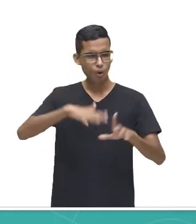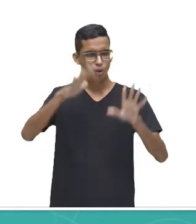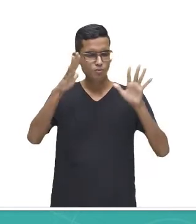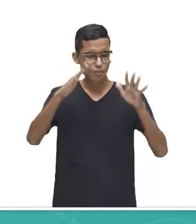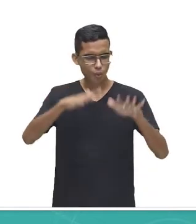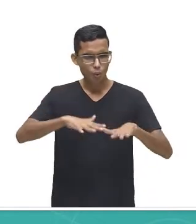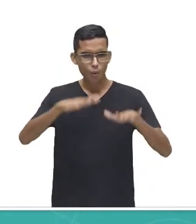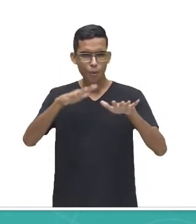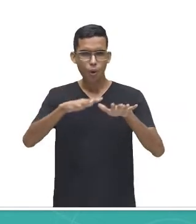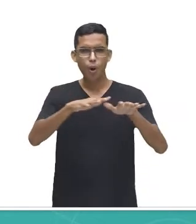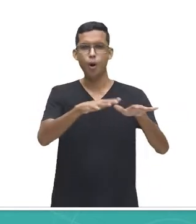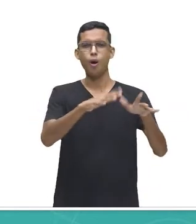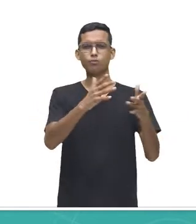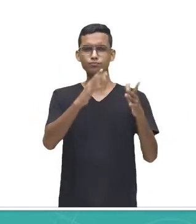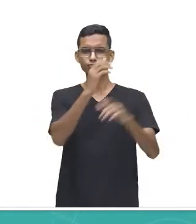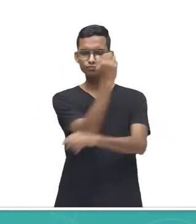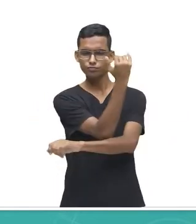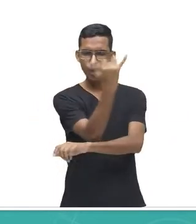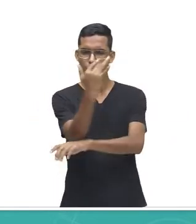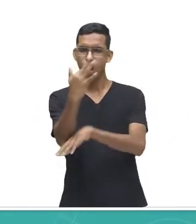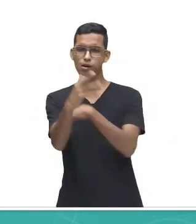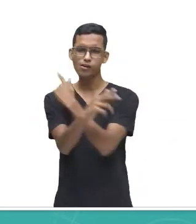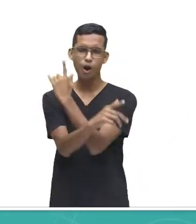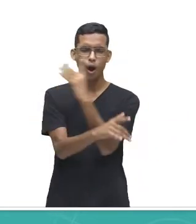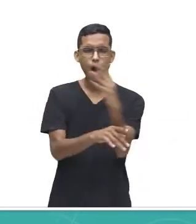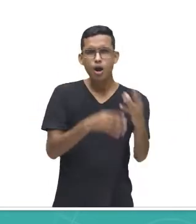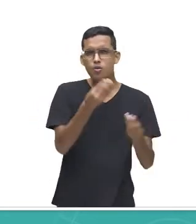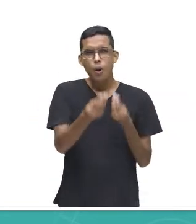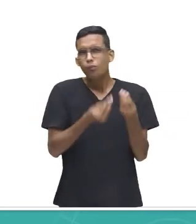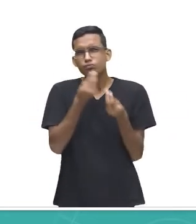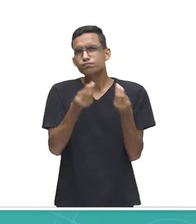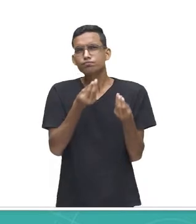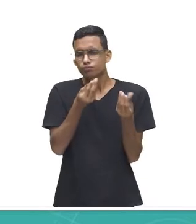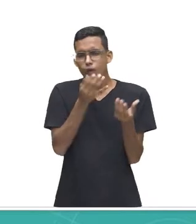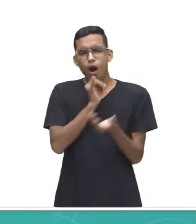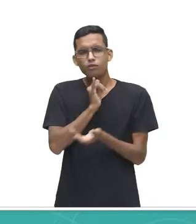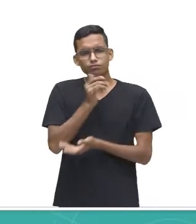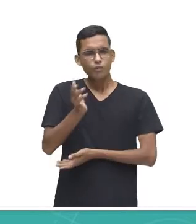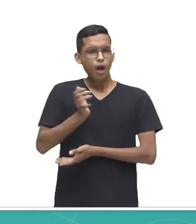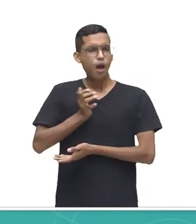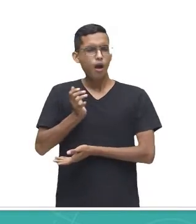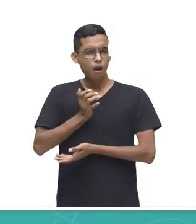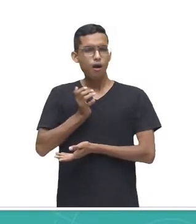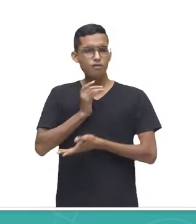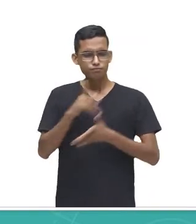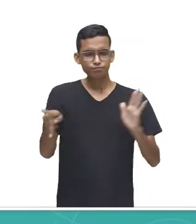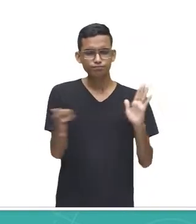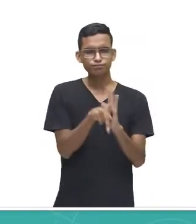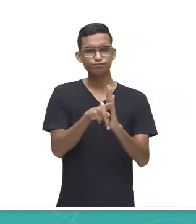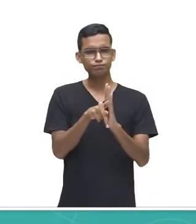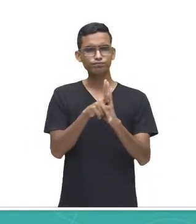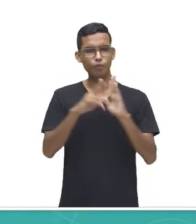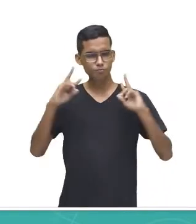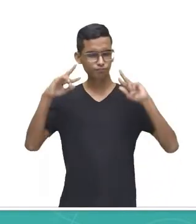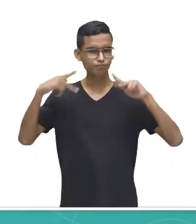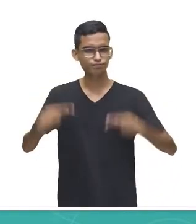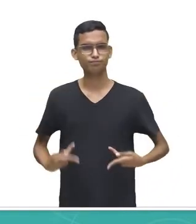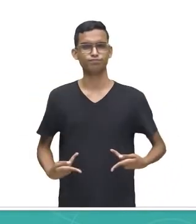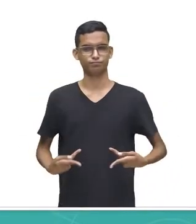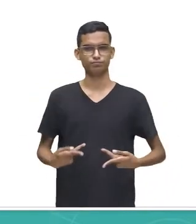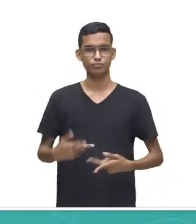humana. Desta experiência religiosa aí, nós poderíamos tirar uma grande lição para o momento atual que nós